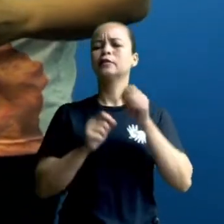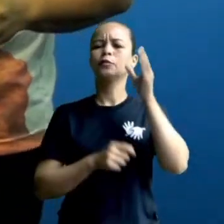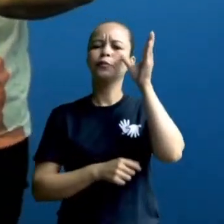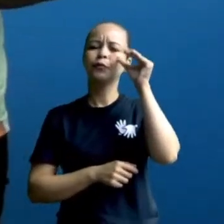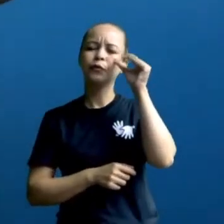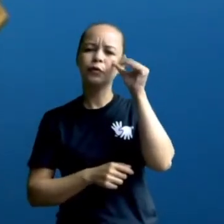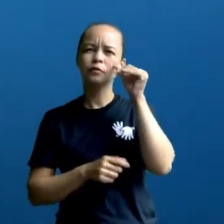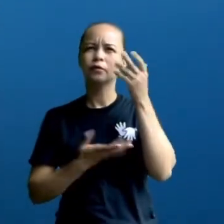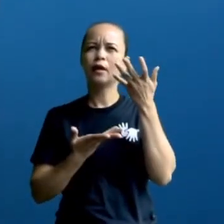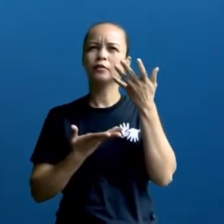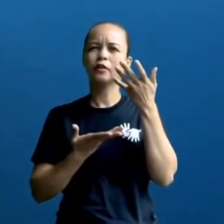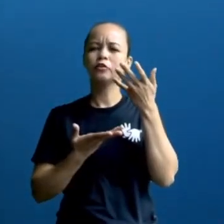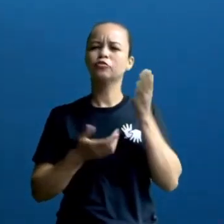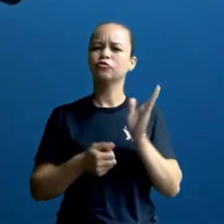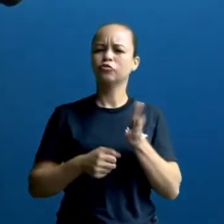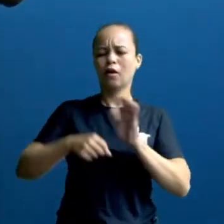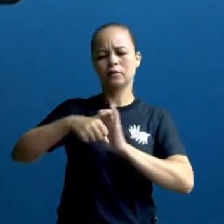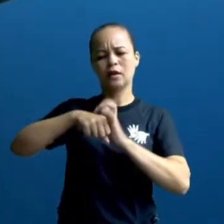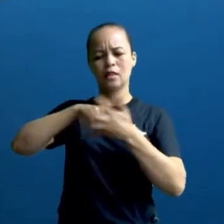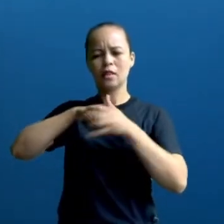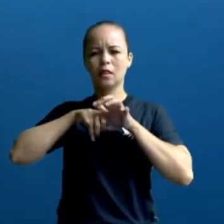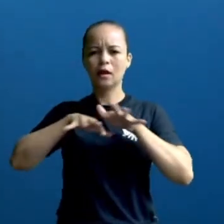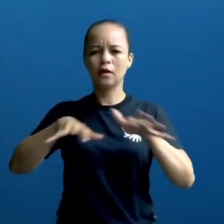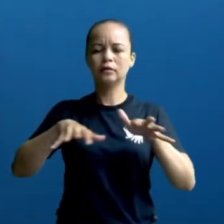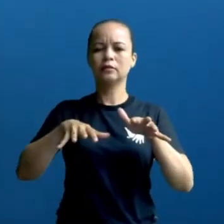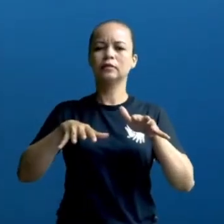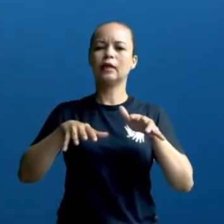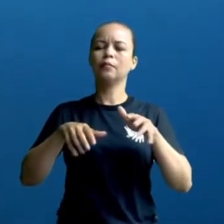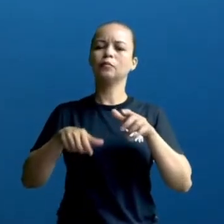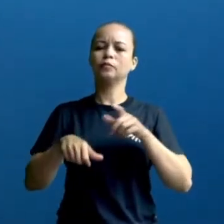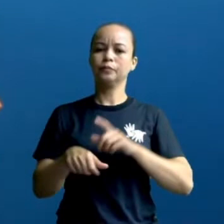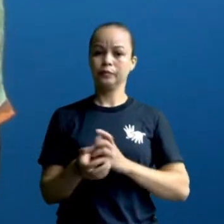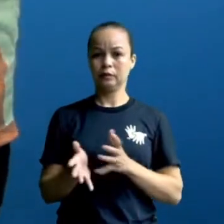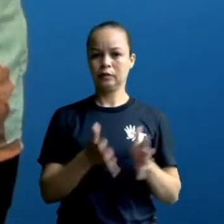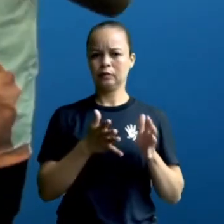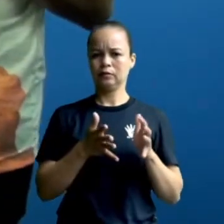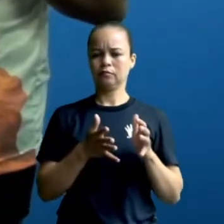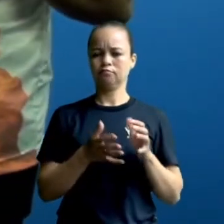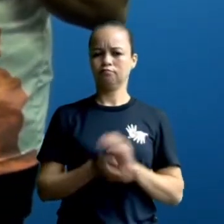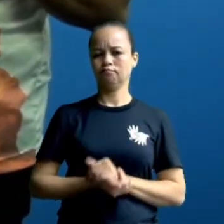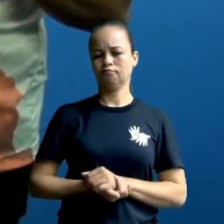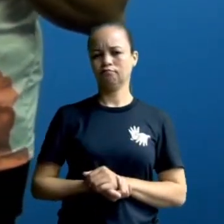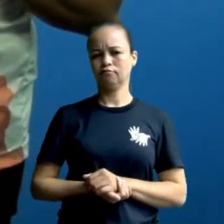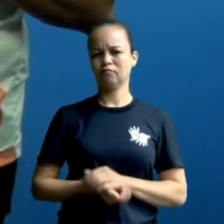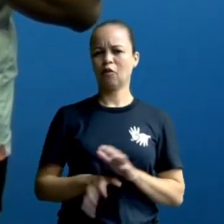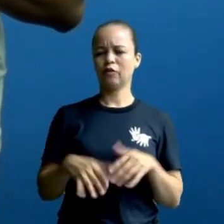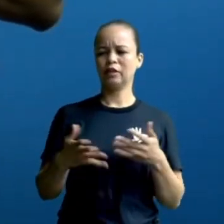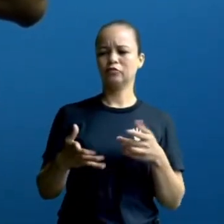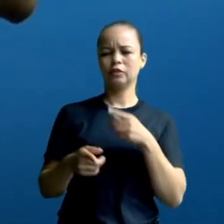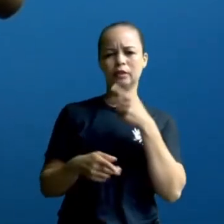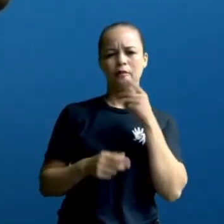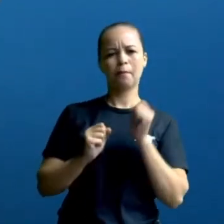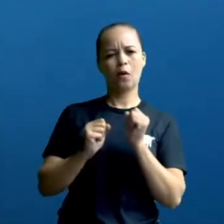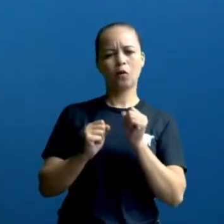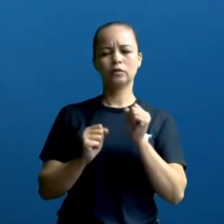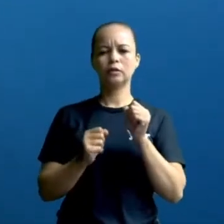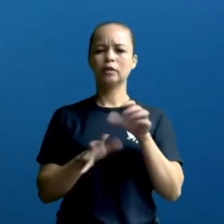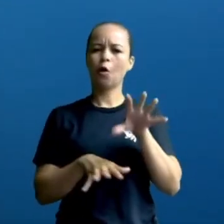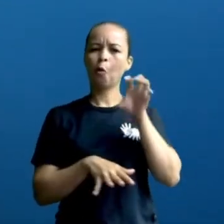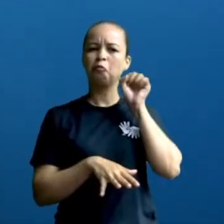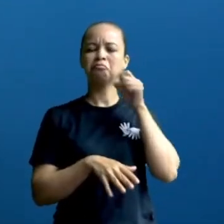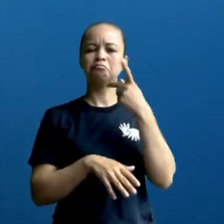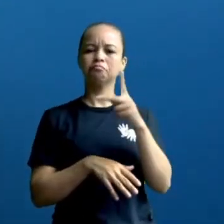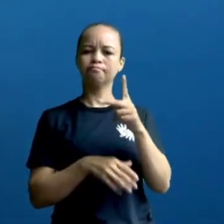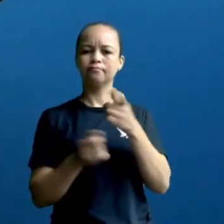curiosidade. Já que a gente está em tempos de pandemia, em tempos de coronavírus, talvez você não pode ter ouvido dessa forma, mas